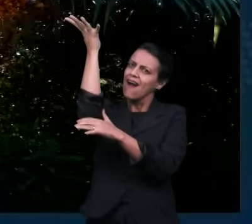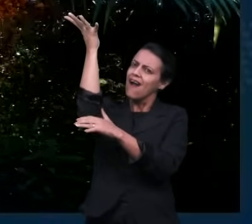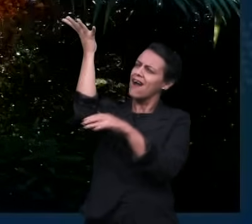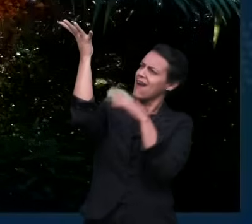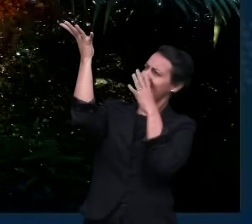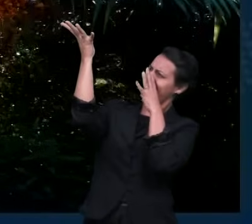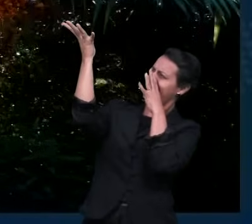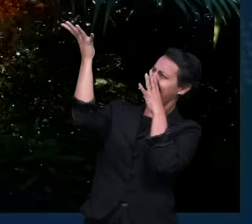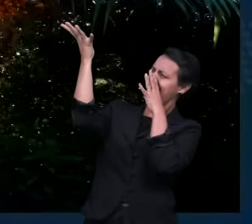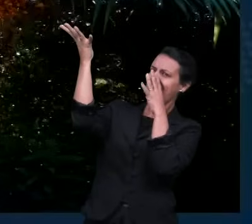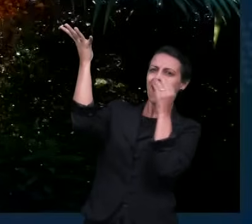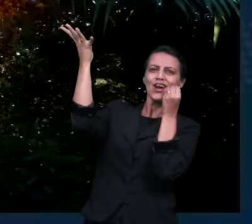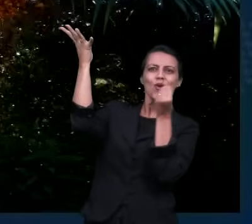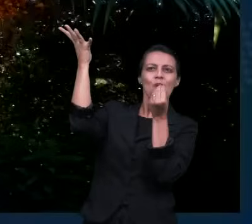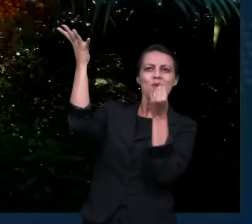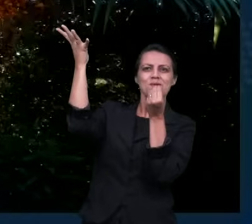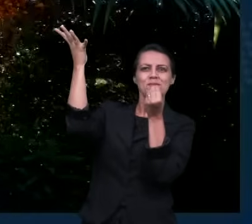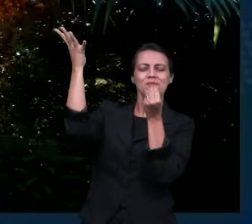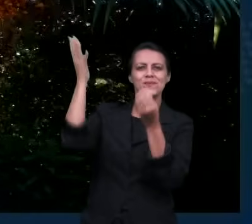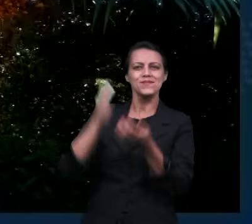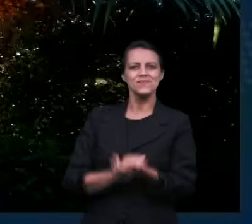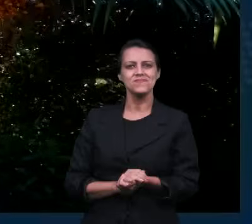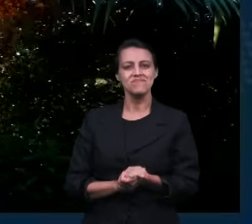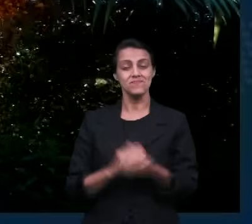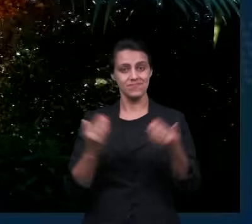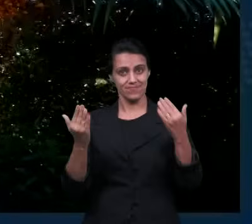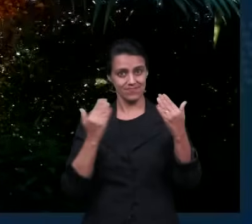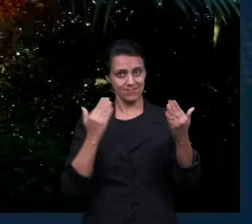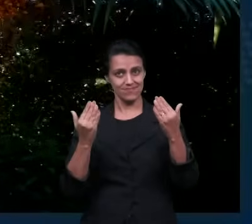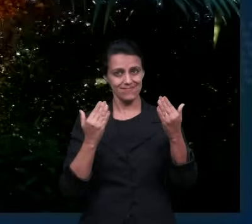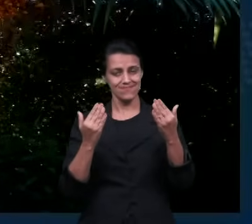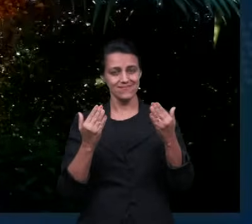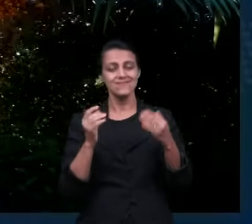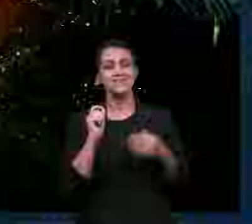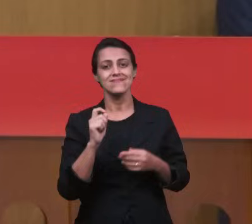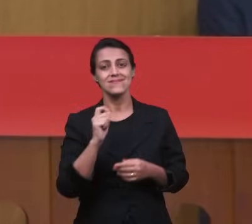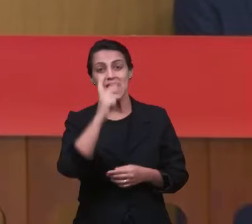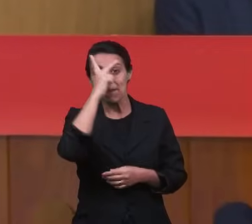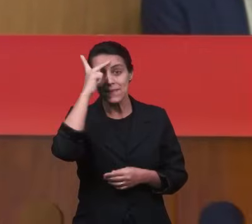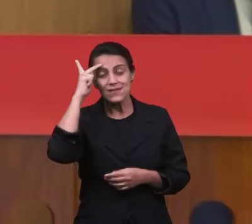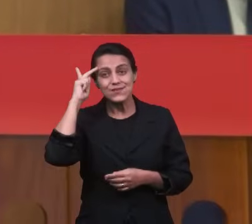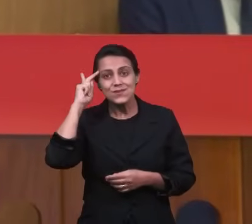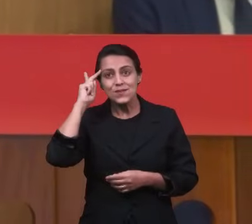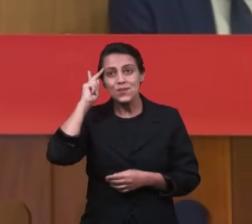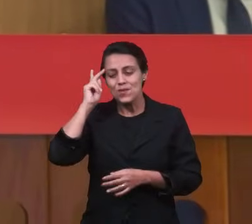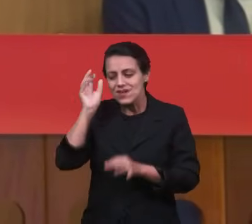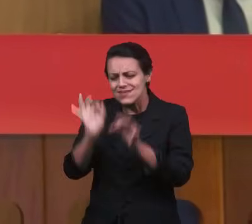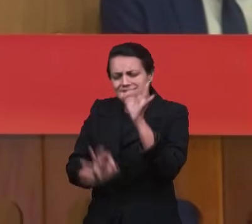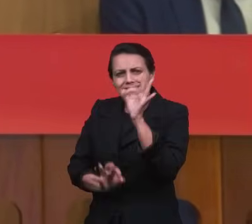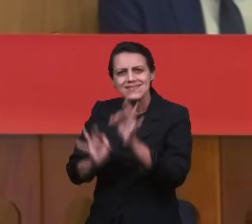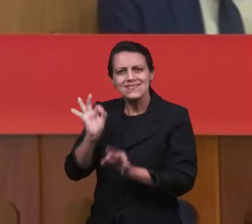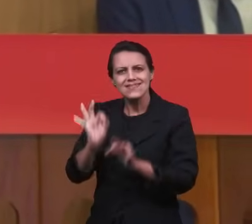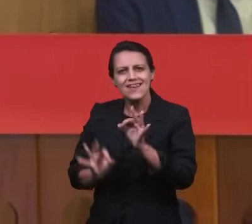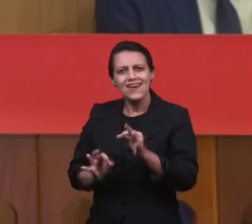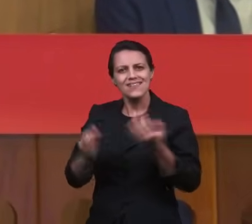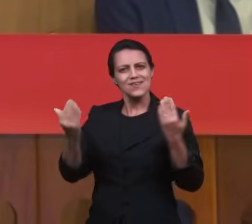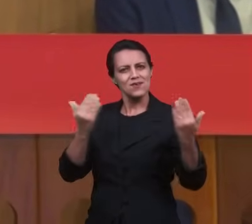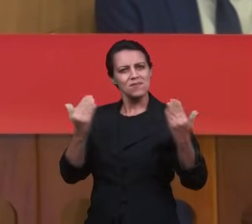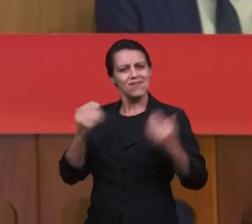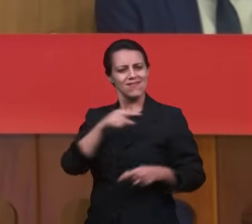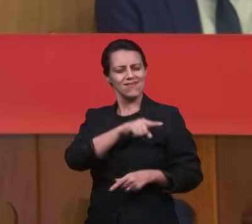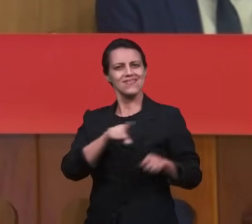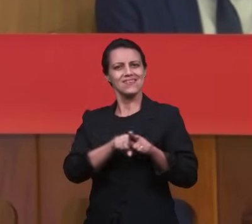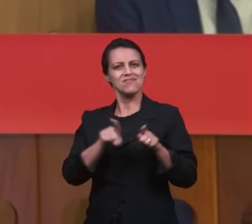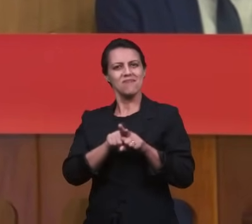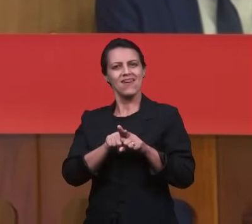o justo, que ninguém é justo, é o justificado, crescerá como a palmeira. Ele cresce